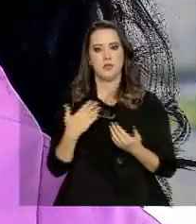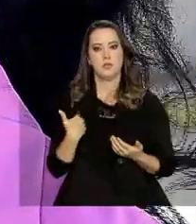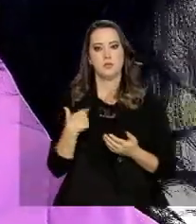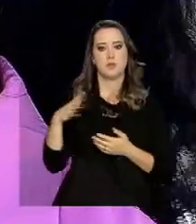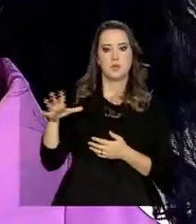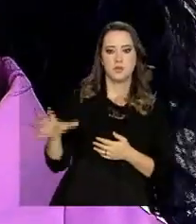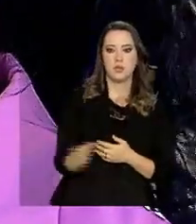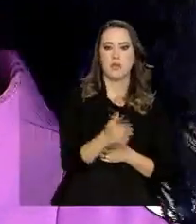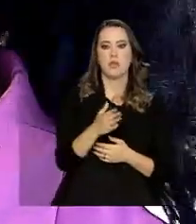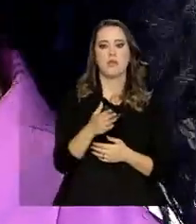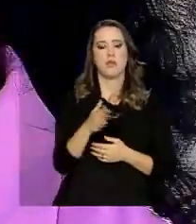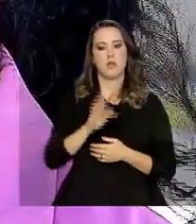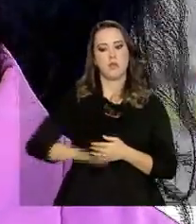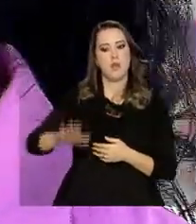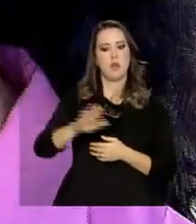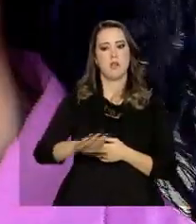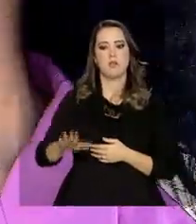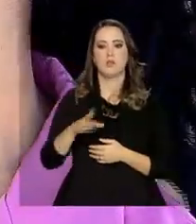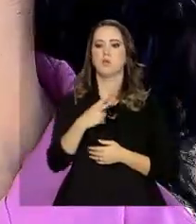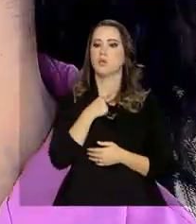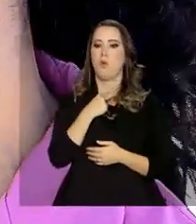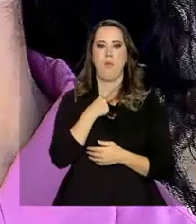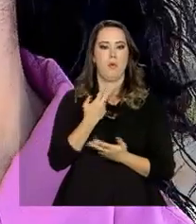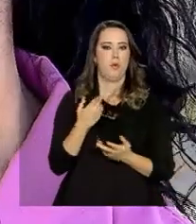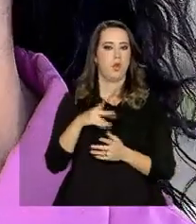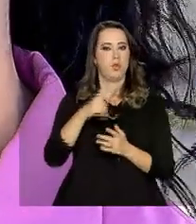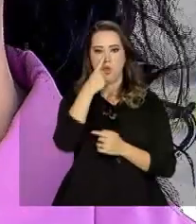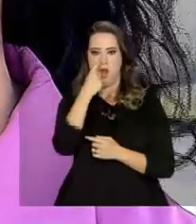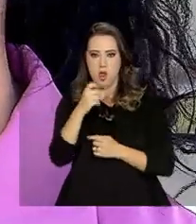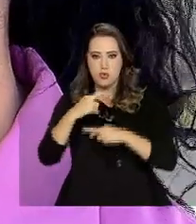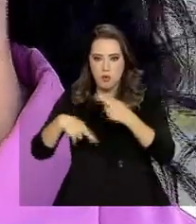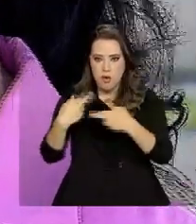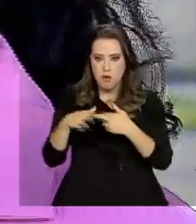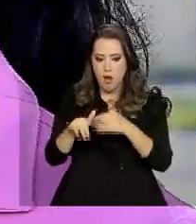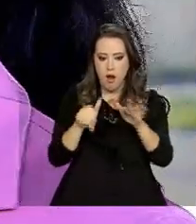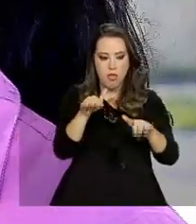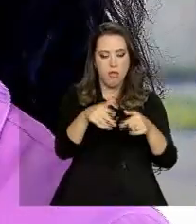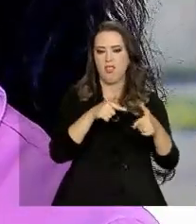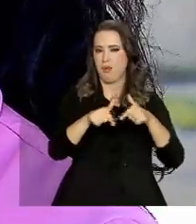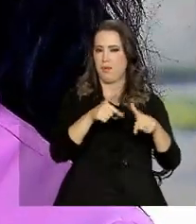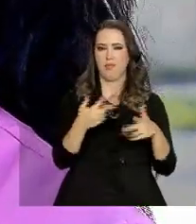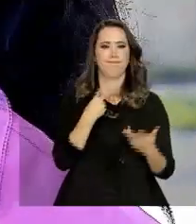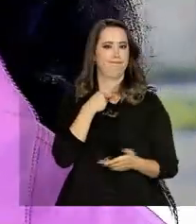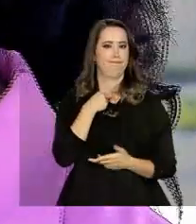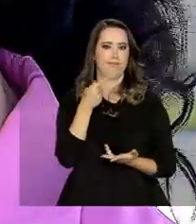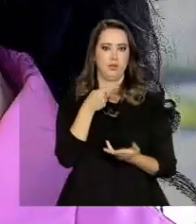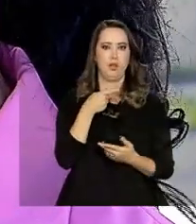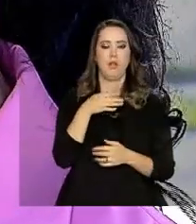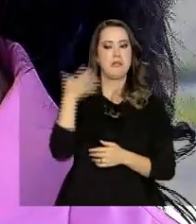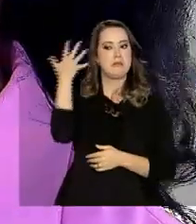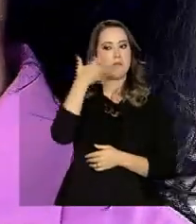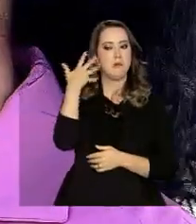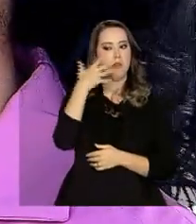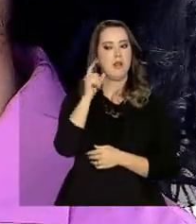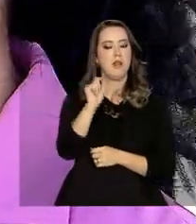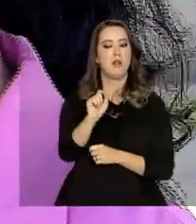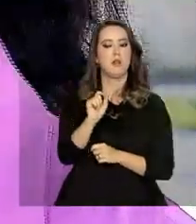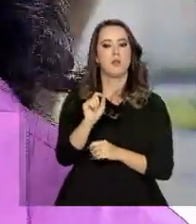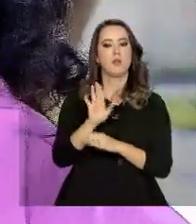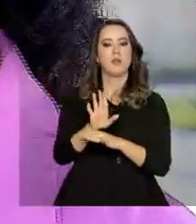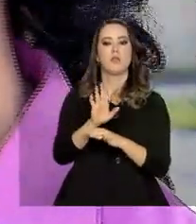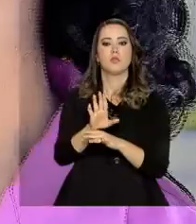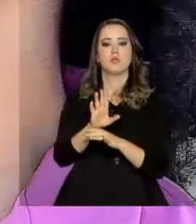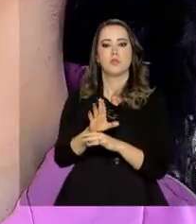lixão devem saber deram estabilidade que é sobre os benefícios assim de